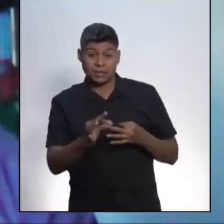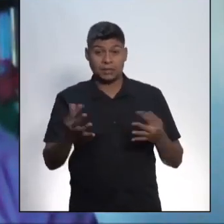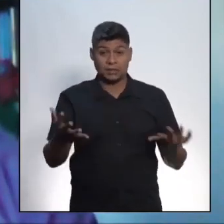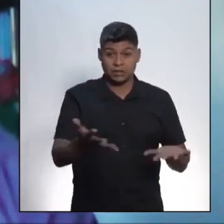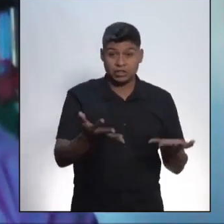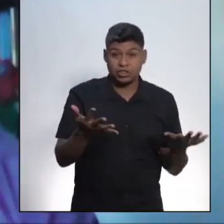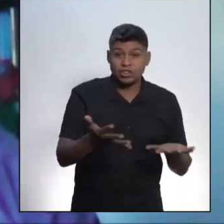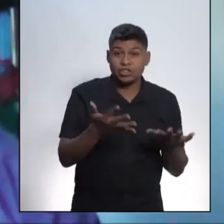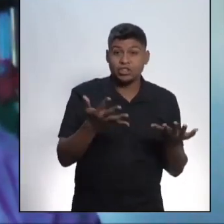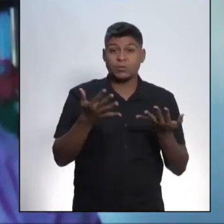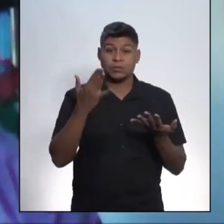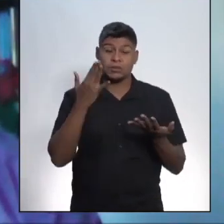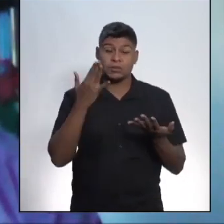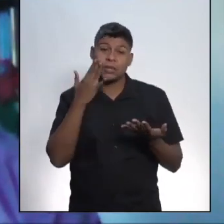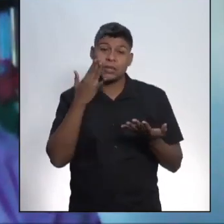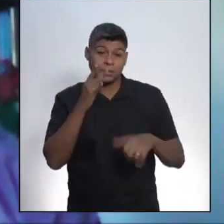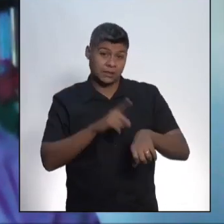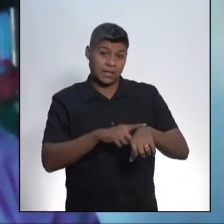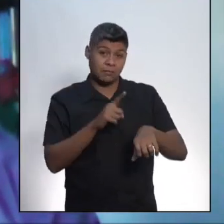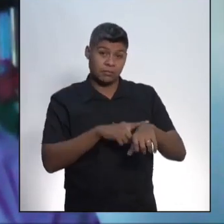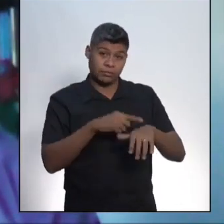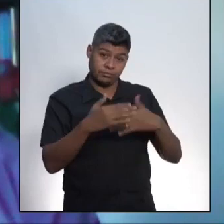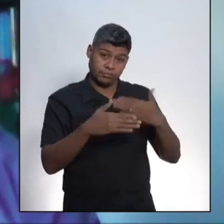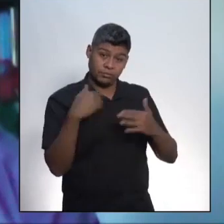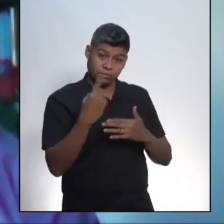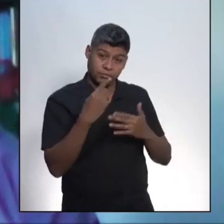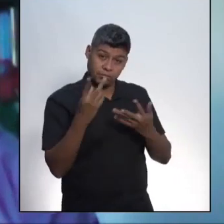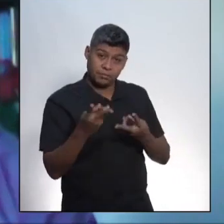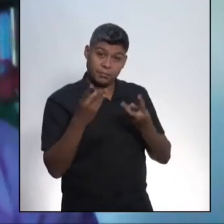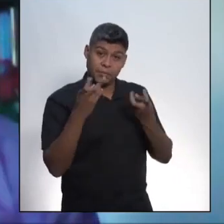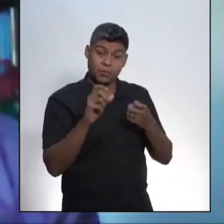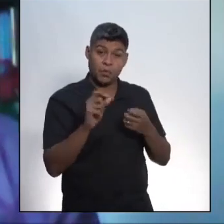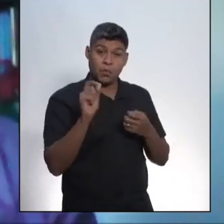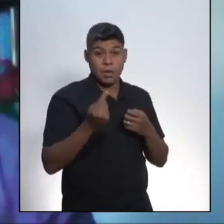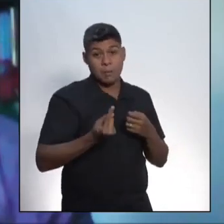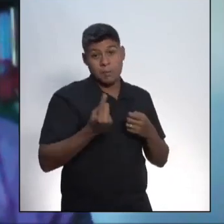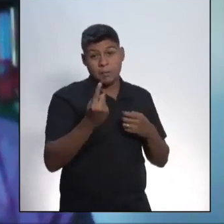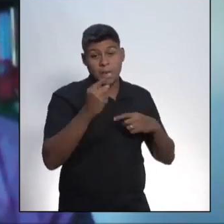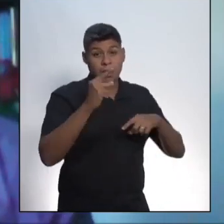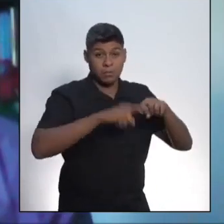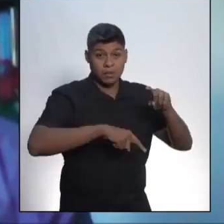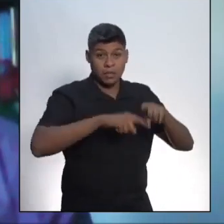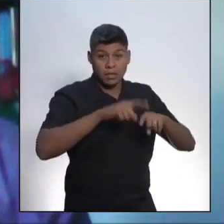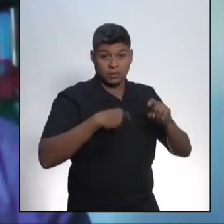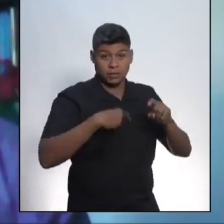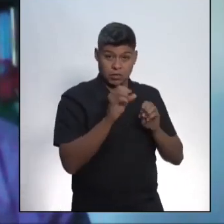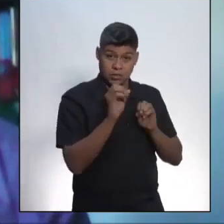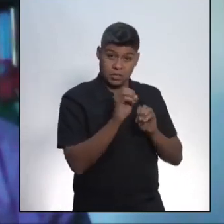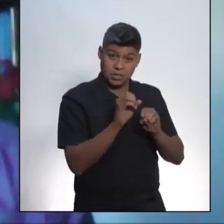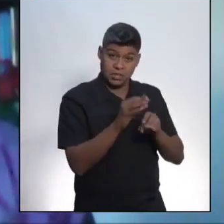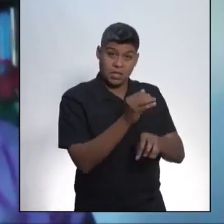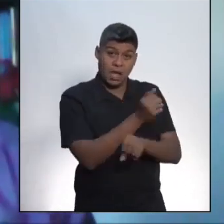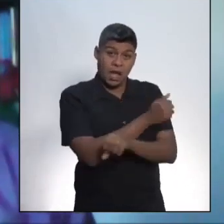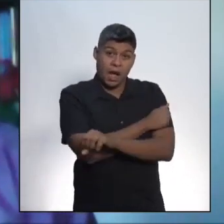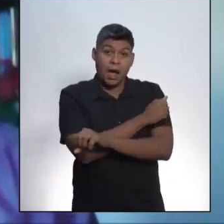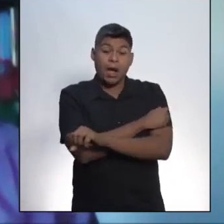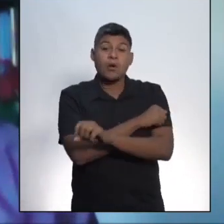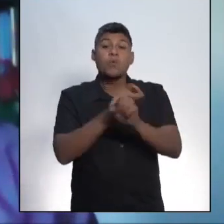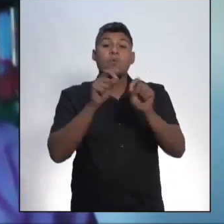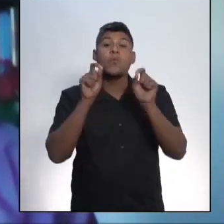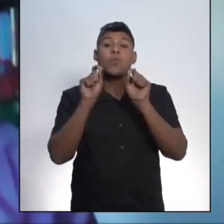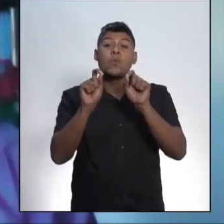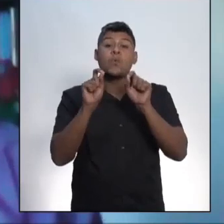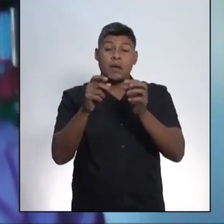estímulo, né? Se bem que, com o tempo, a gente vai percebendo que a nossa primeira matéria, que nós vamos ensinar aos alunos,